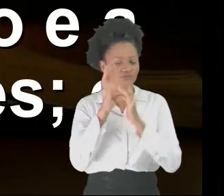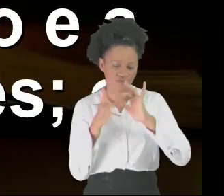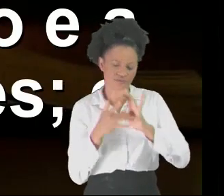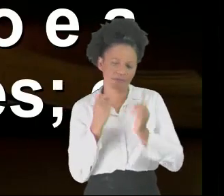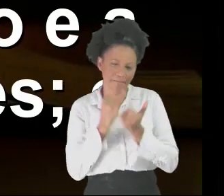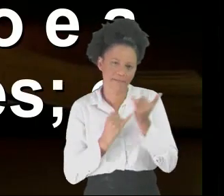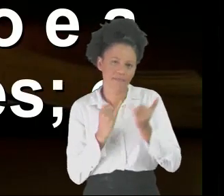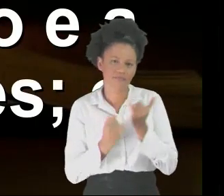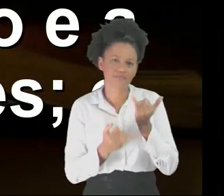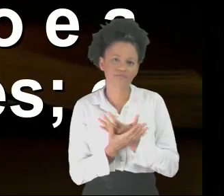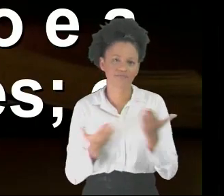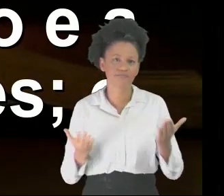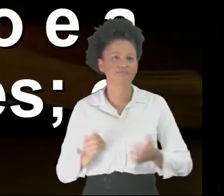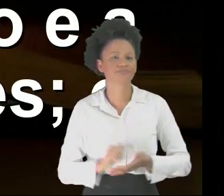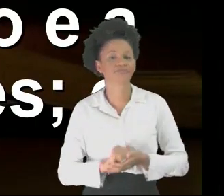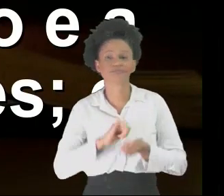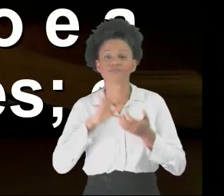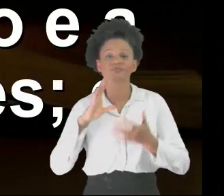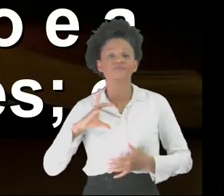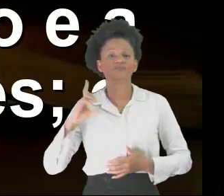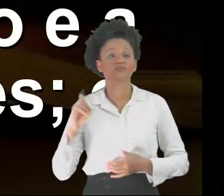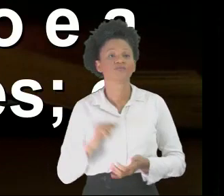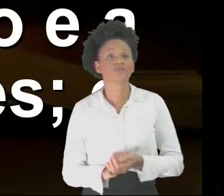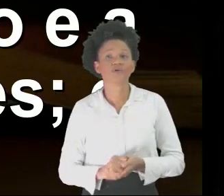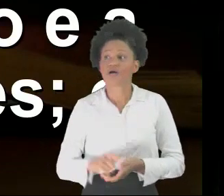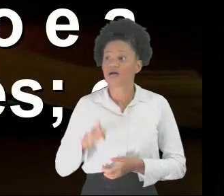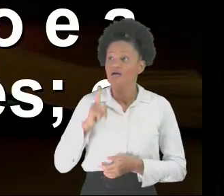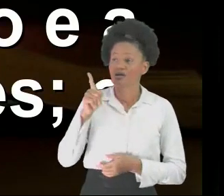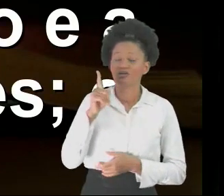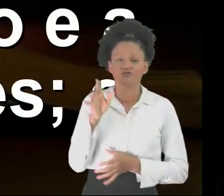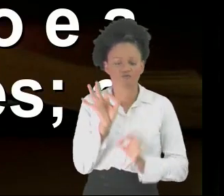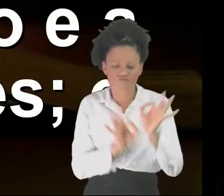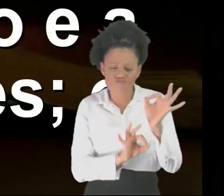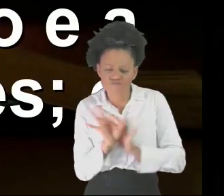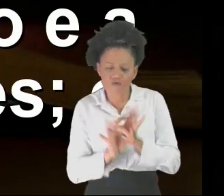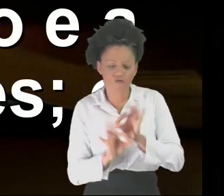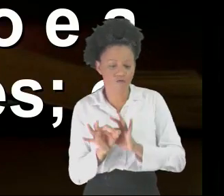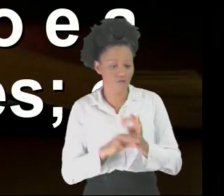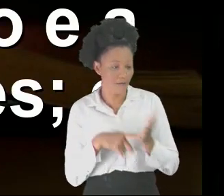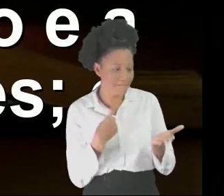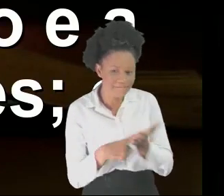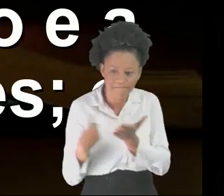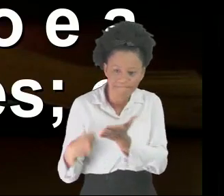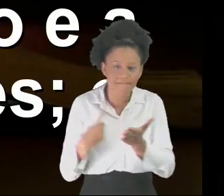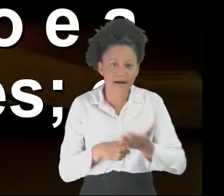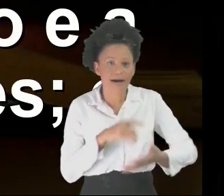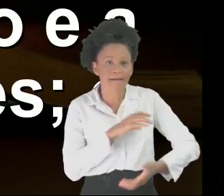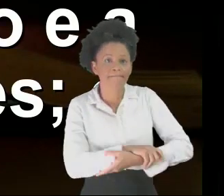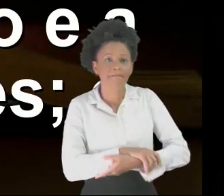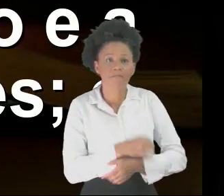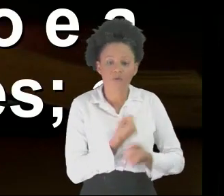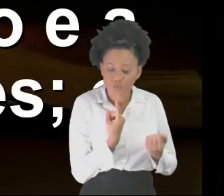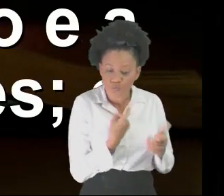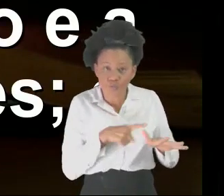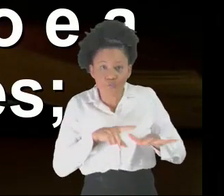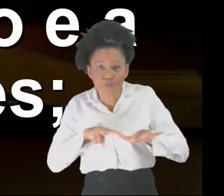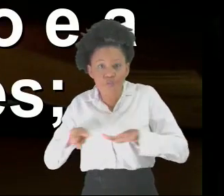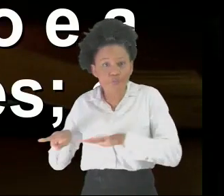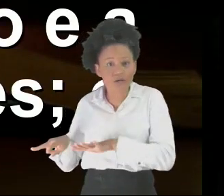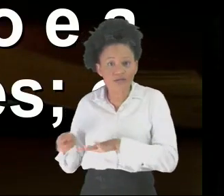parecida. Glória a Deus. E ele firmará um concerto com muitos por uma semana. E